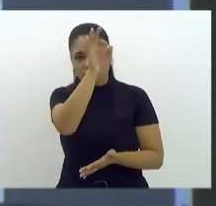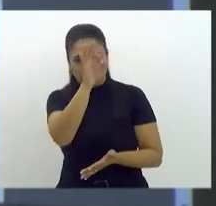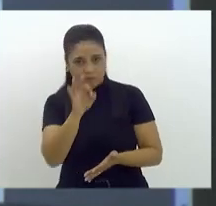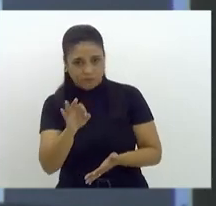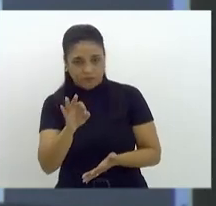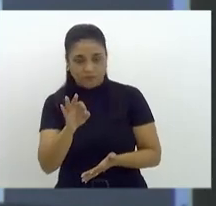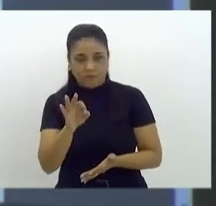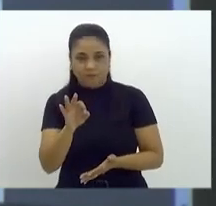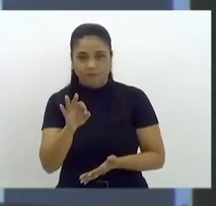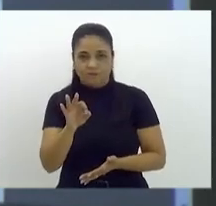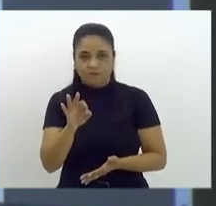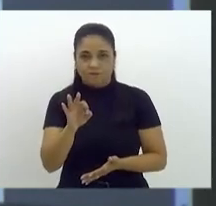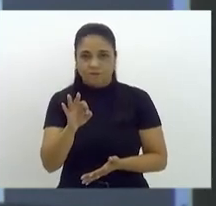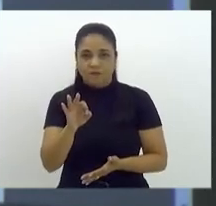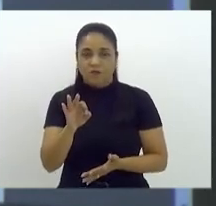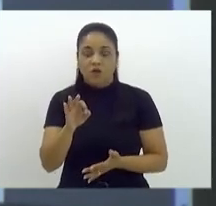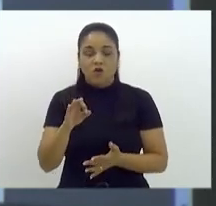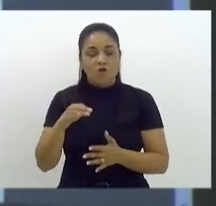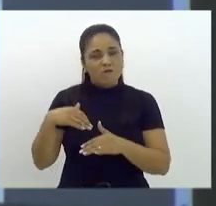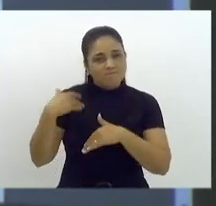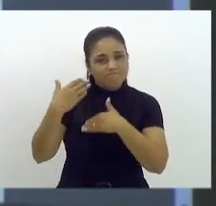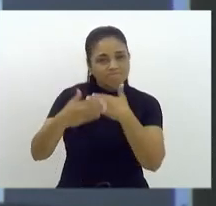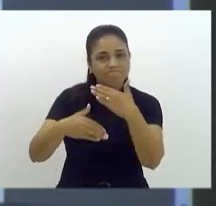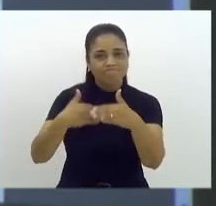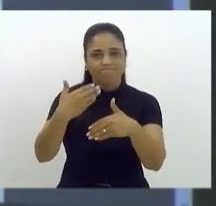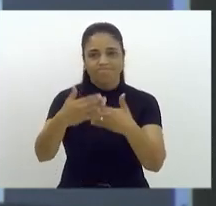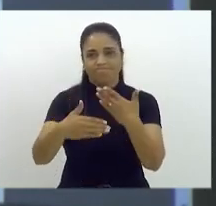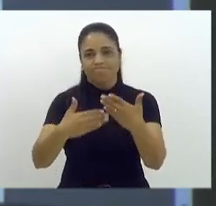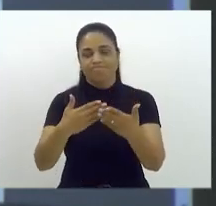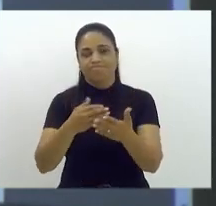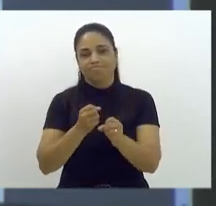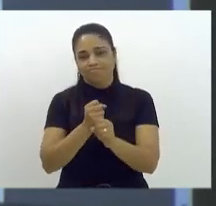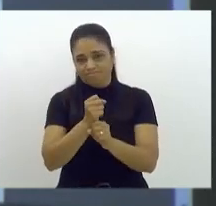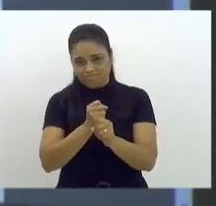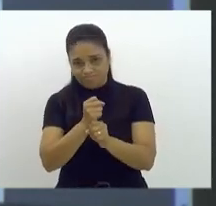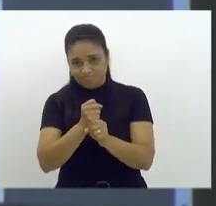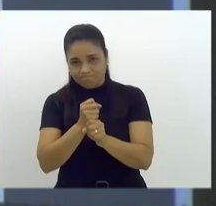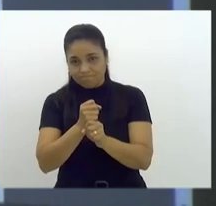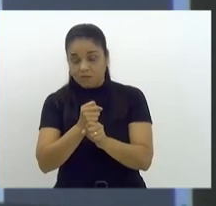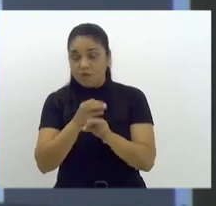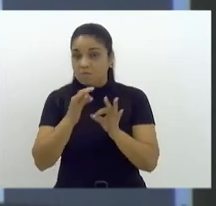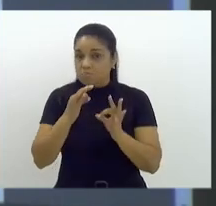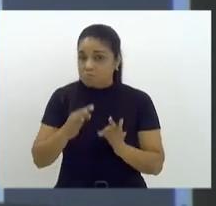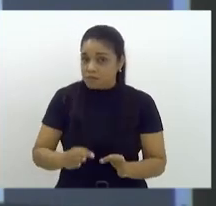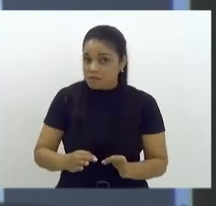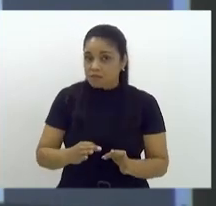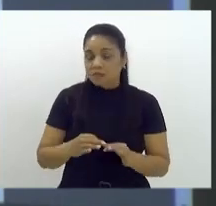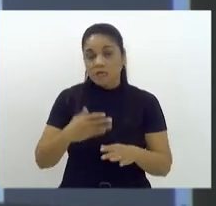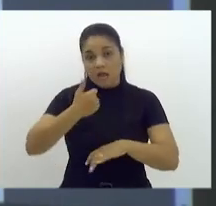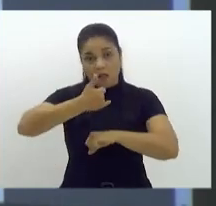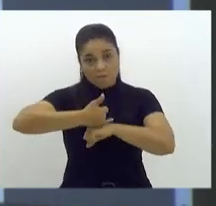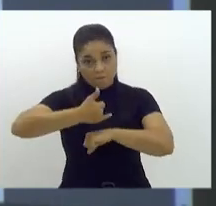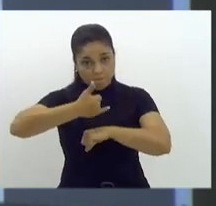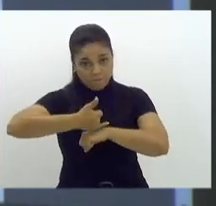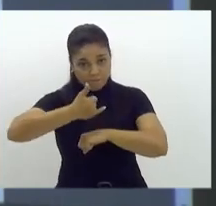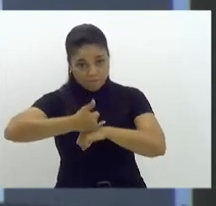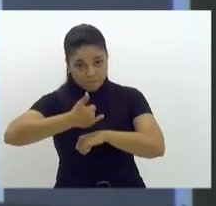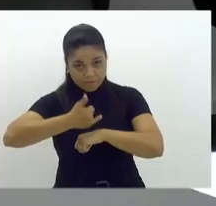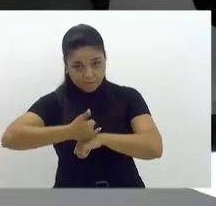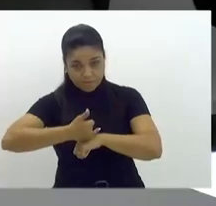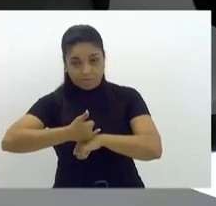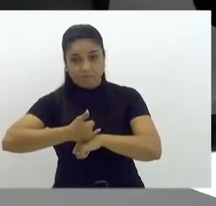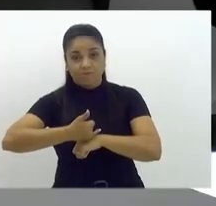conforme se avance no tempo precisa ser confirmado e possivelmente na capital Talvez as mulheres